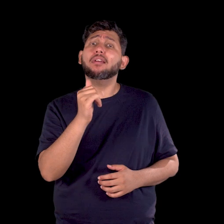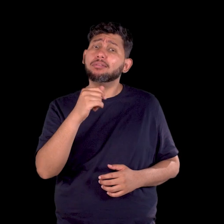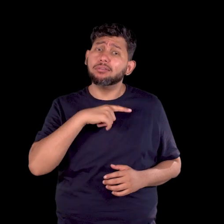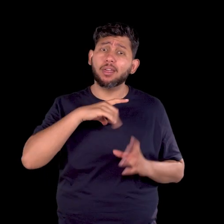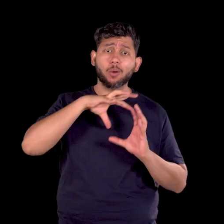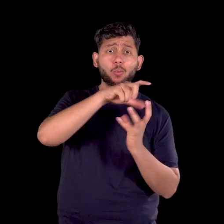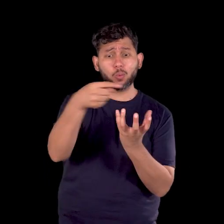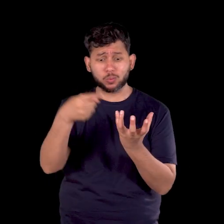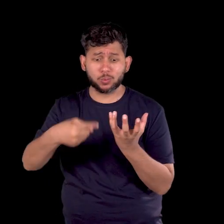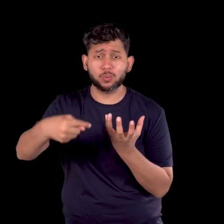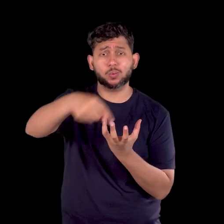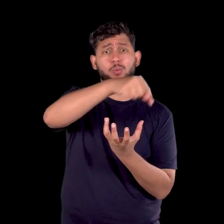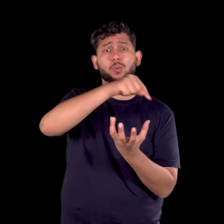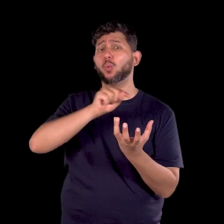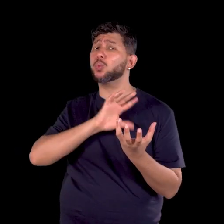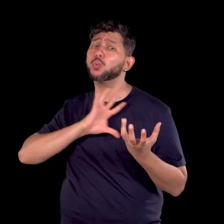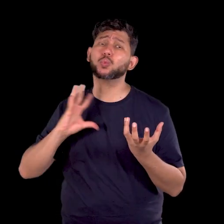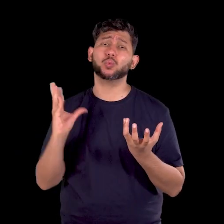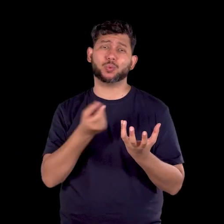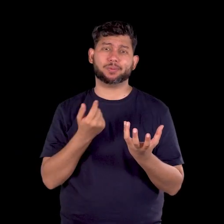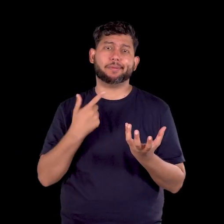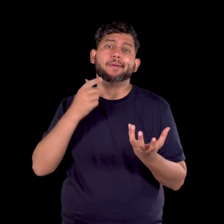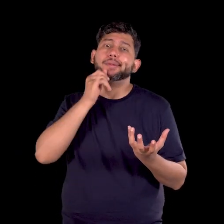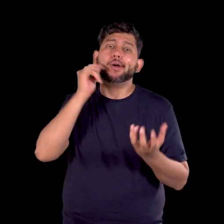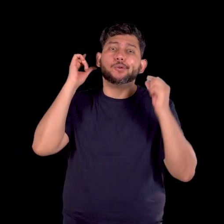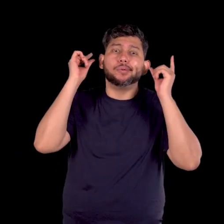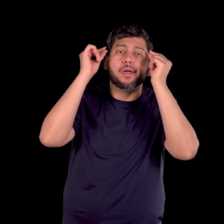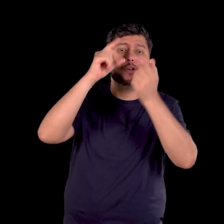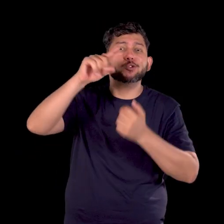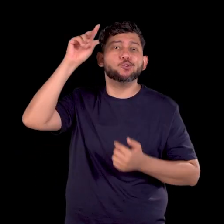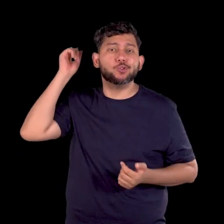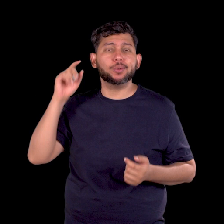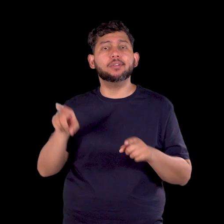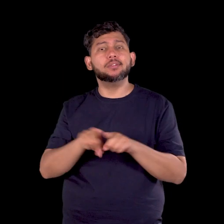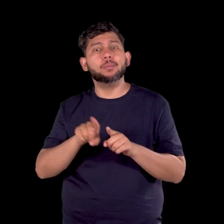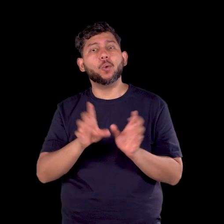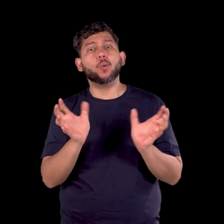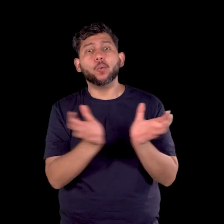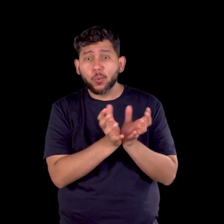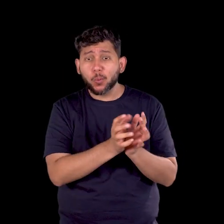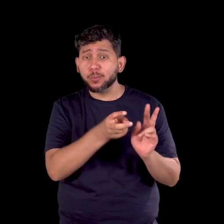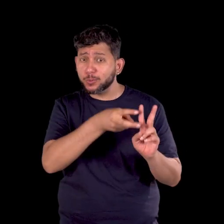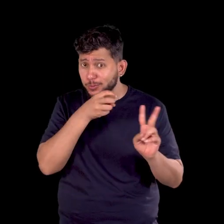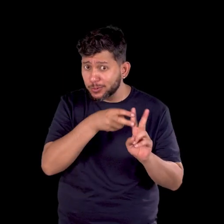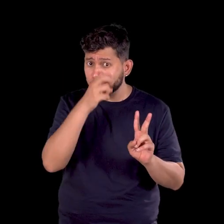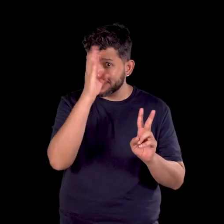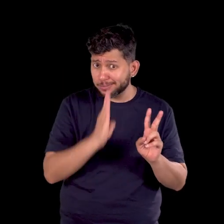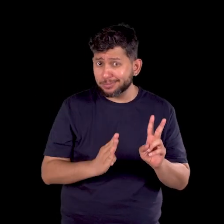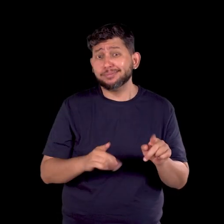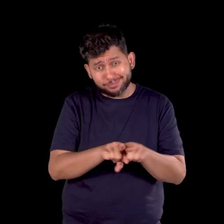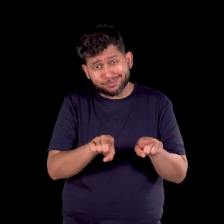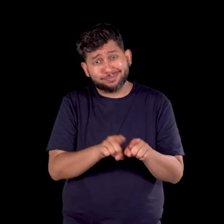todas as grandes civilizações do mundo, incluindo os clássicos gregos e também a mitologia de grupos indígenas